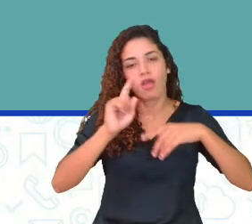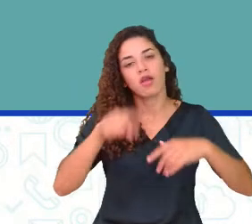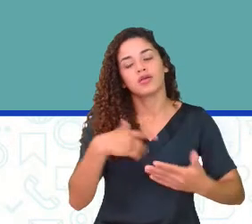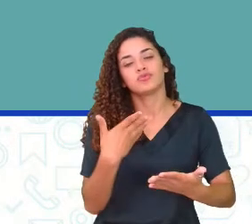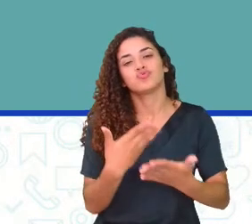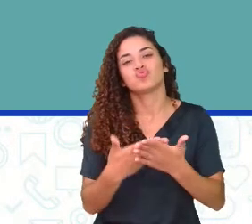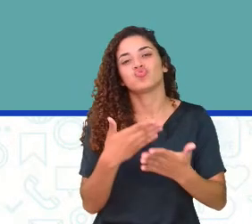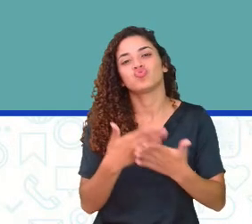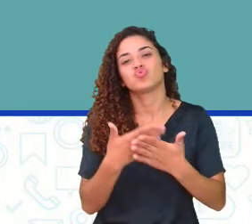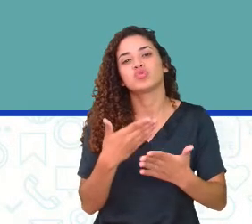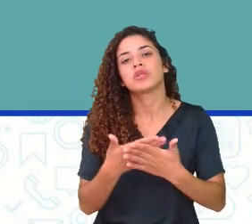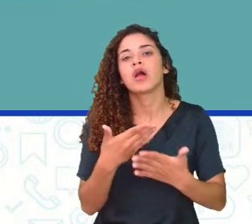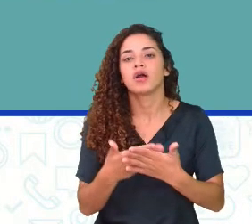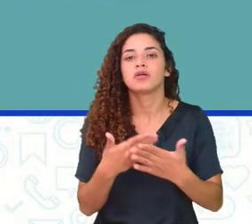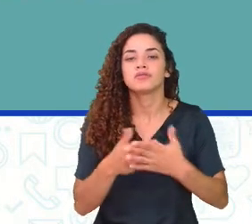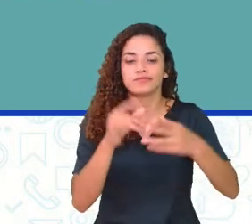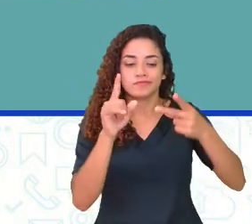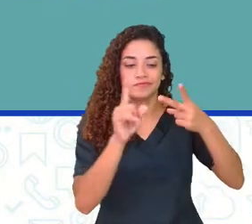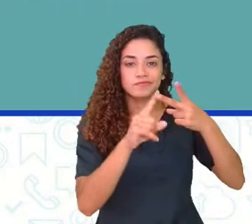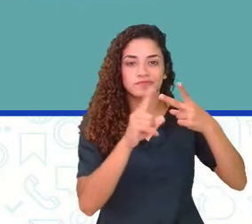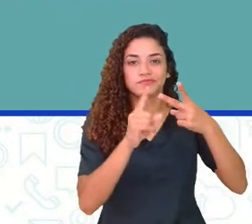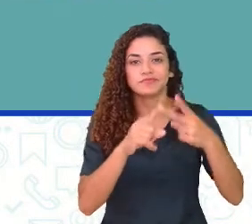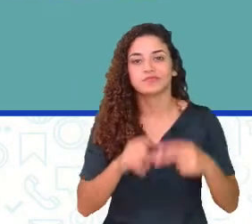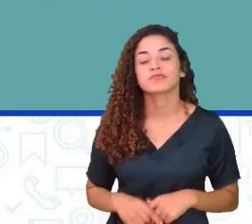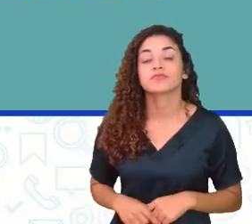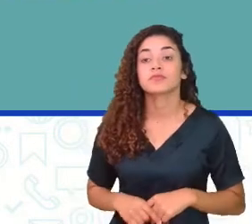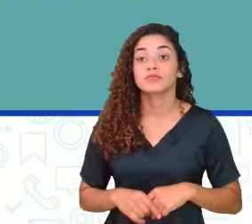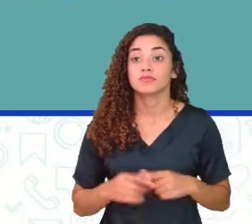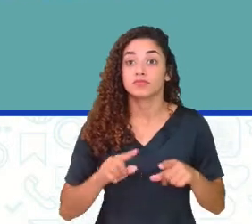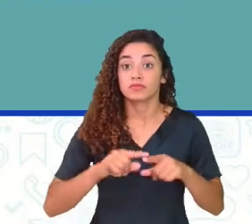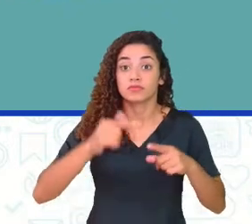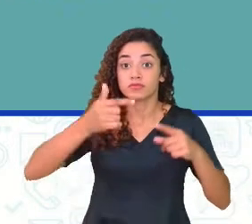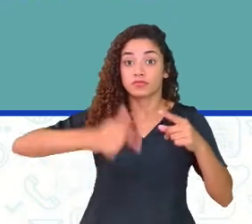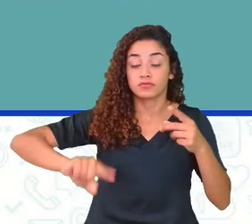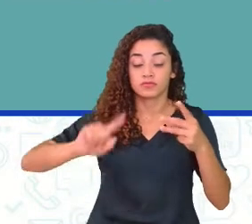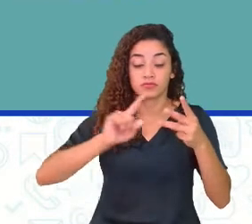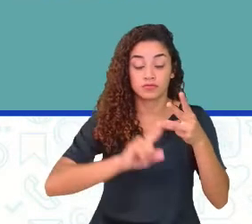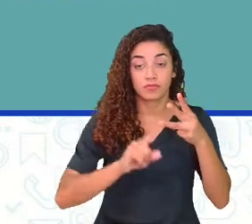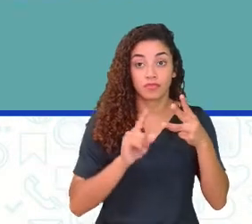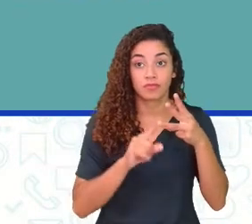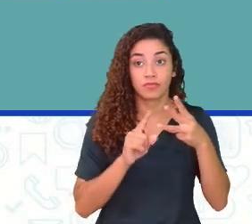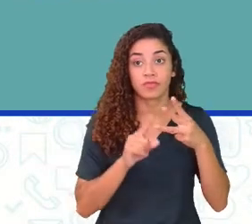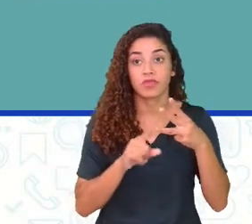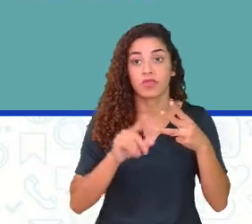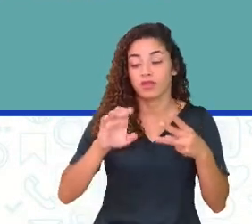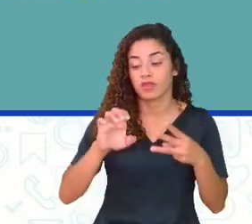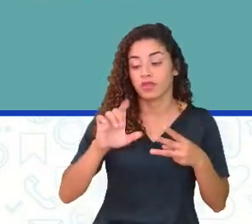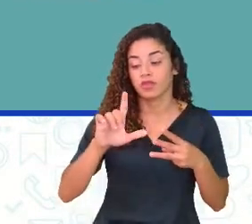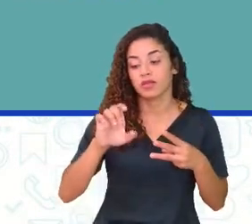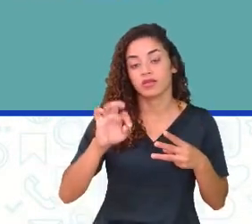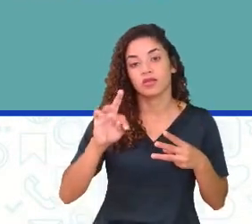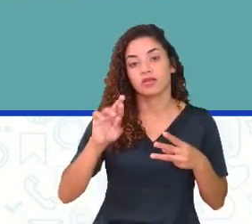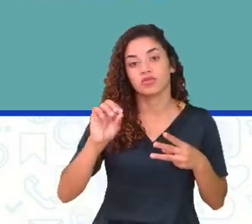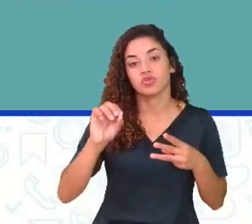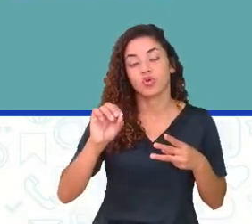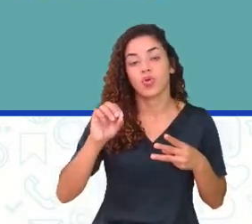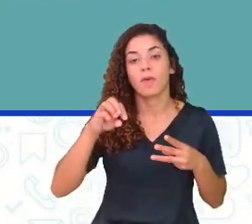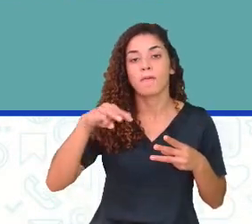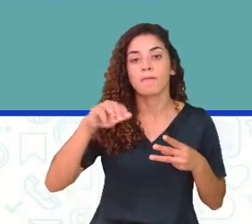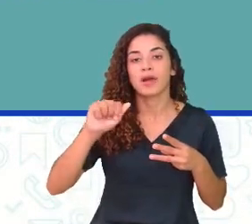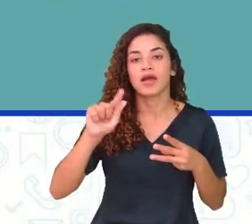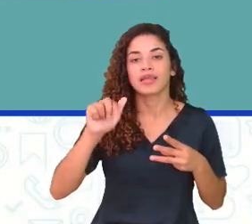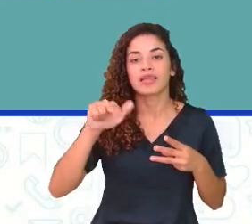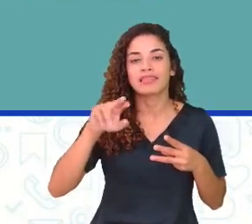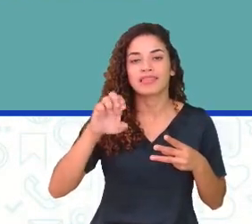estudado na eletrodinâmica. E aqui nós temos o eletromagnetismo, que vai